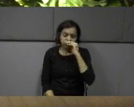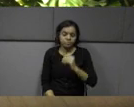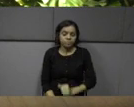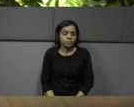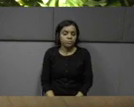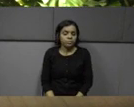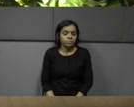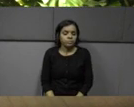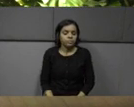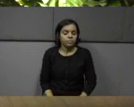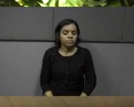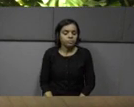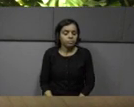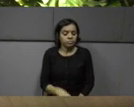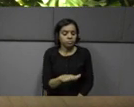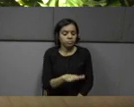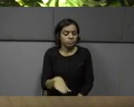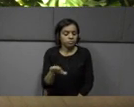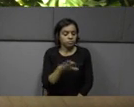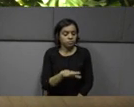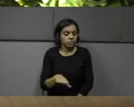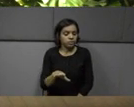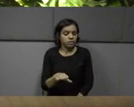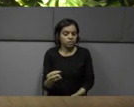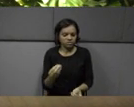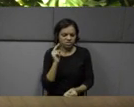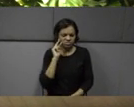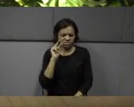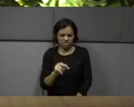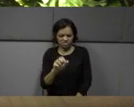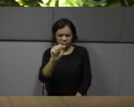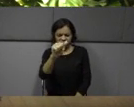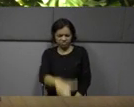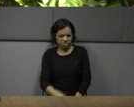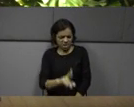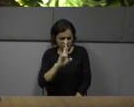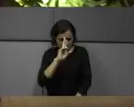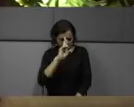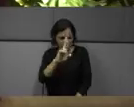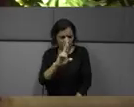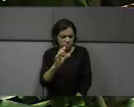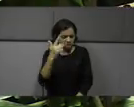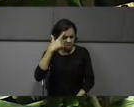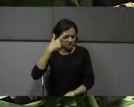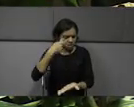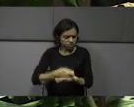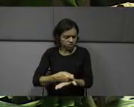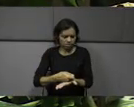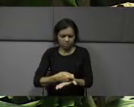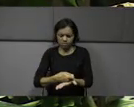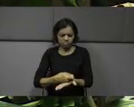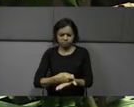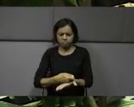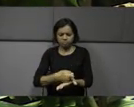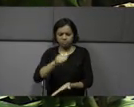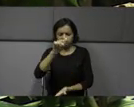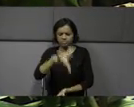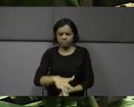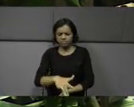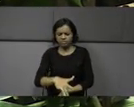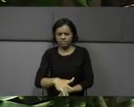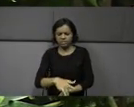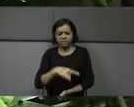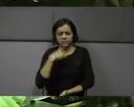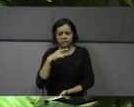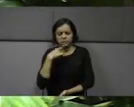crianças automaticamente no lugar de incapazes de tomar essas decisões de participarem de m e de emanar em qualquer opinião